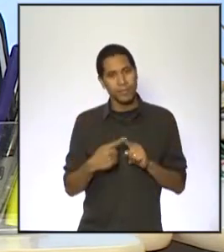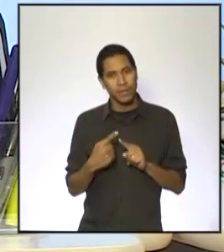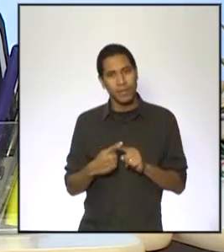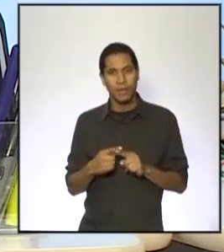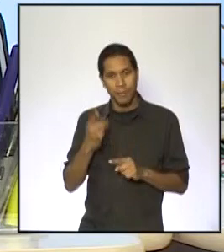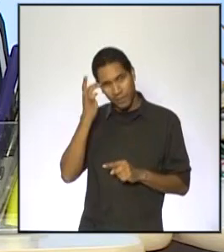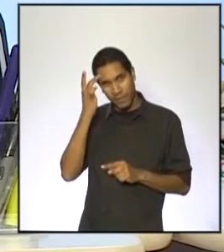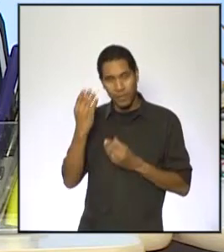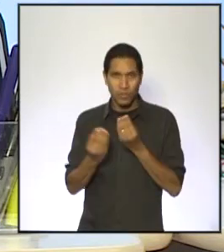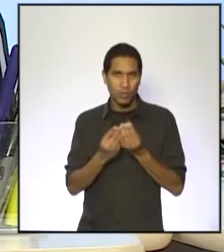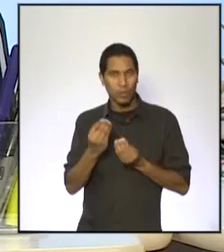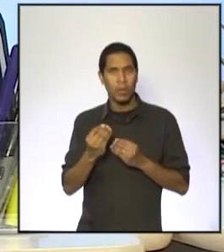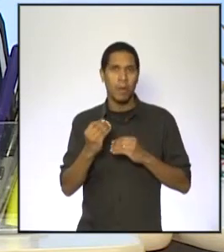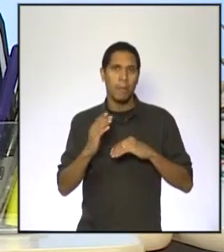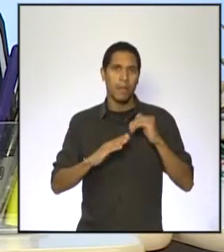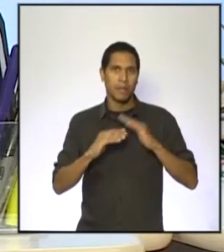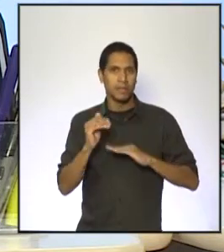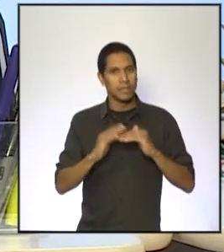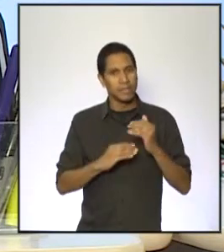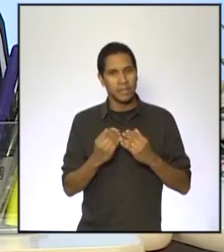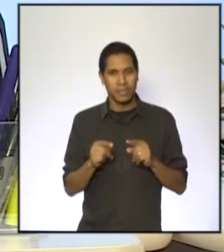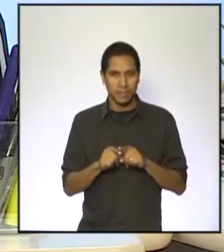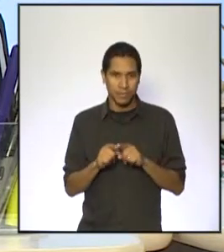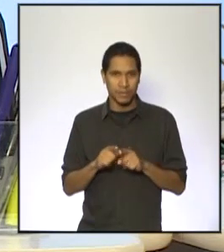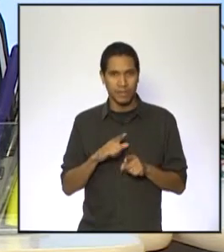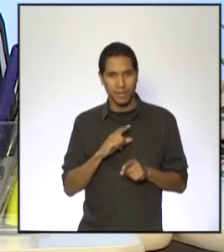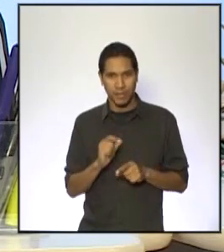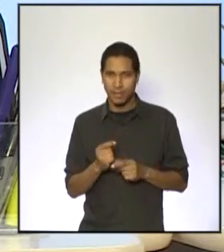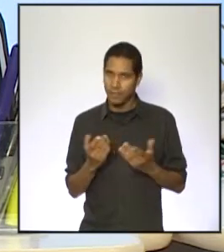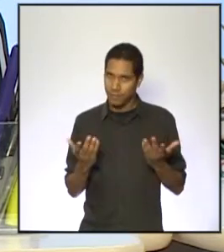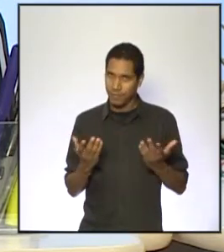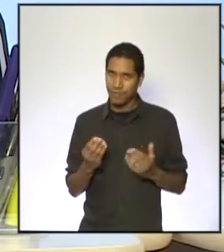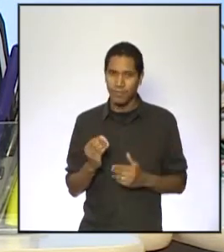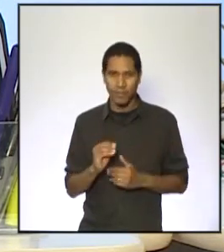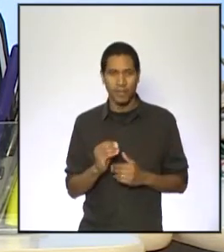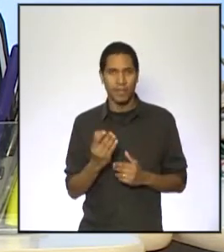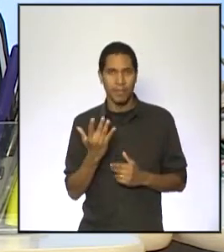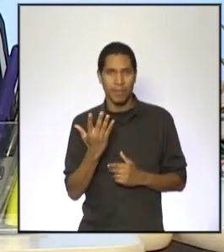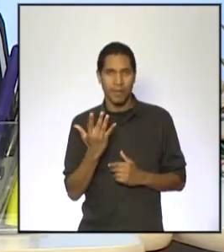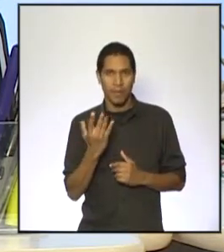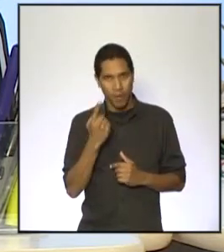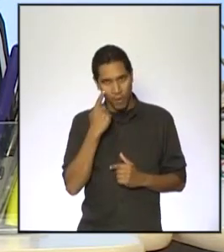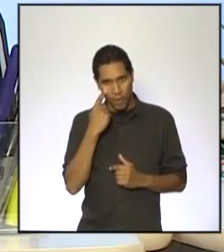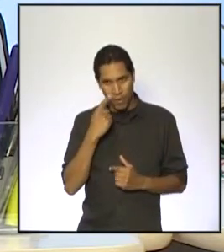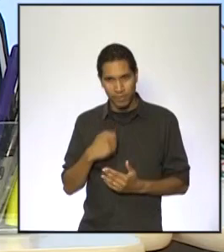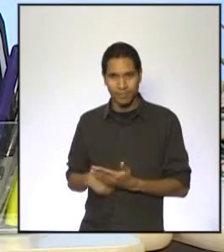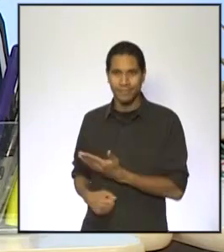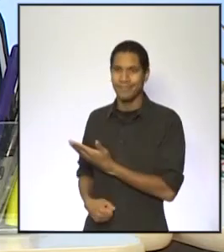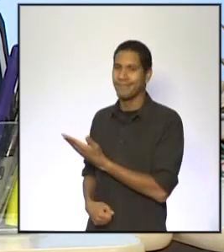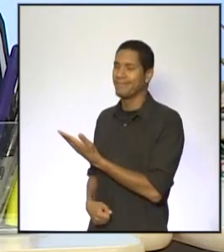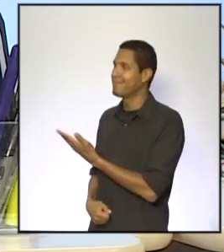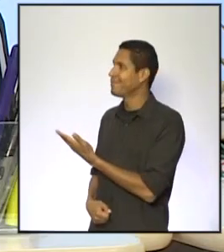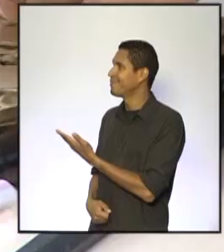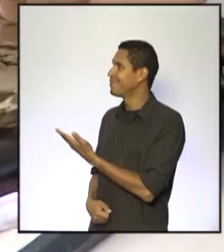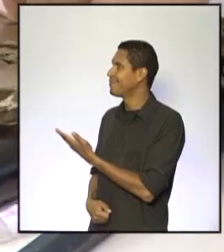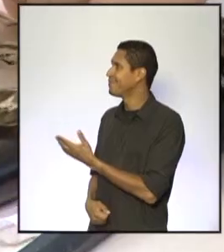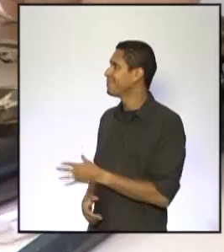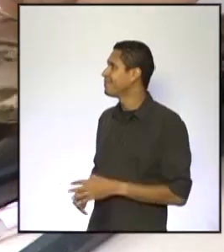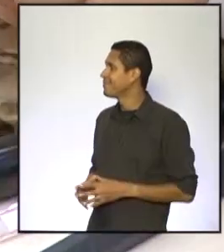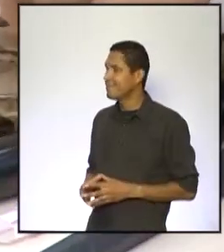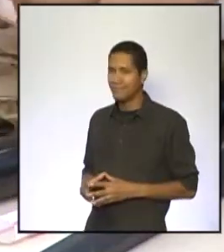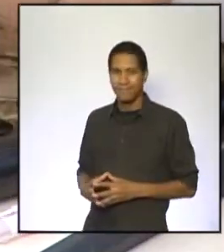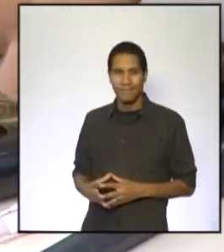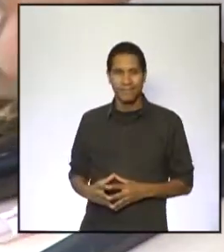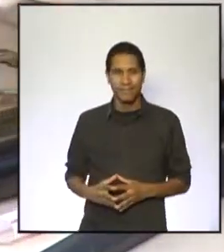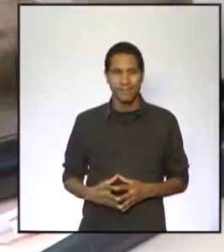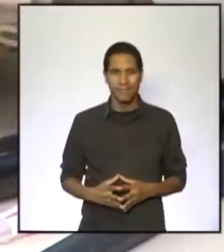gente possa depois colocar na nossa própria mão, para que não tenha necessidade somente de